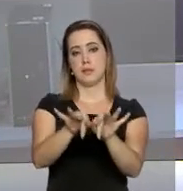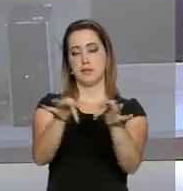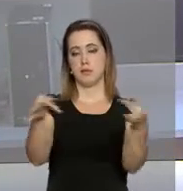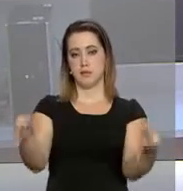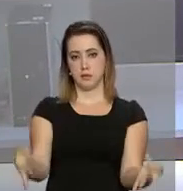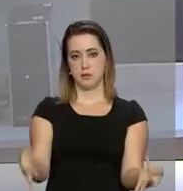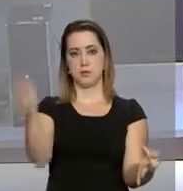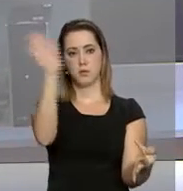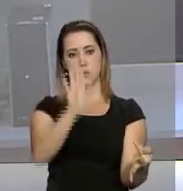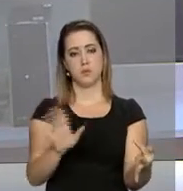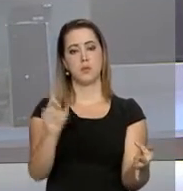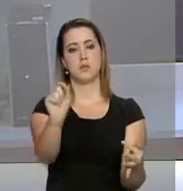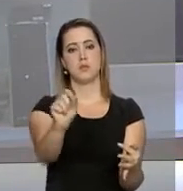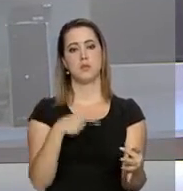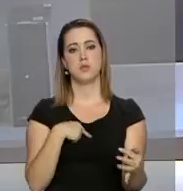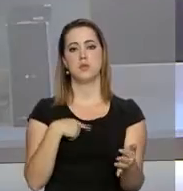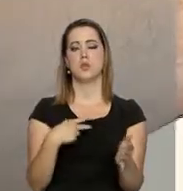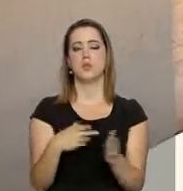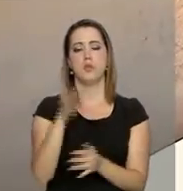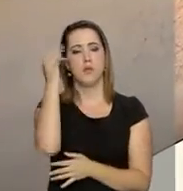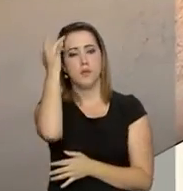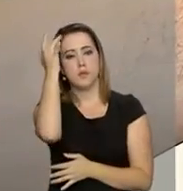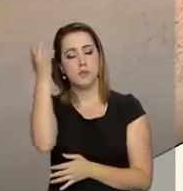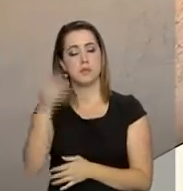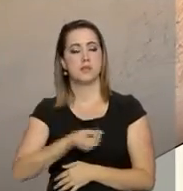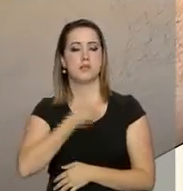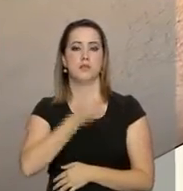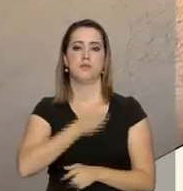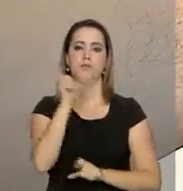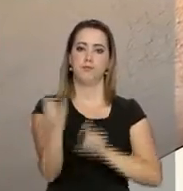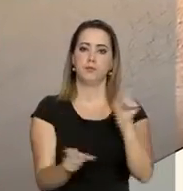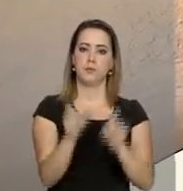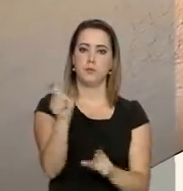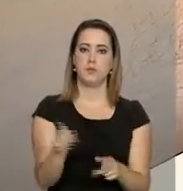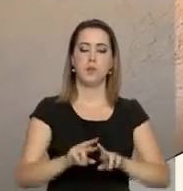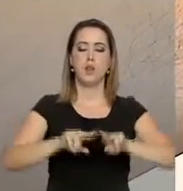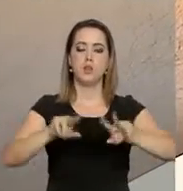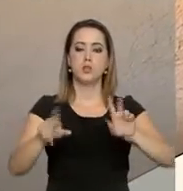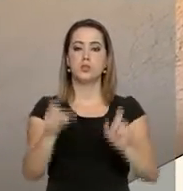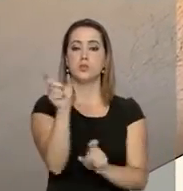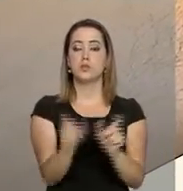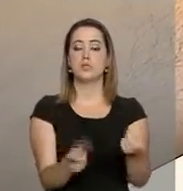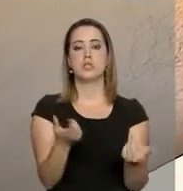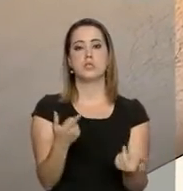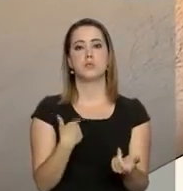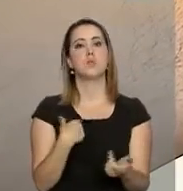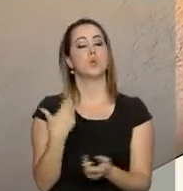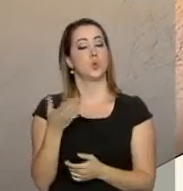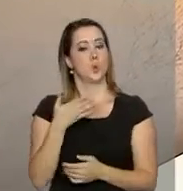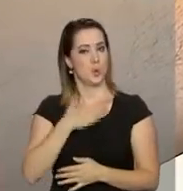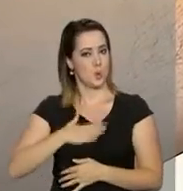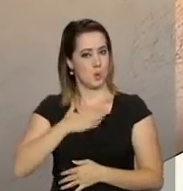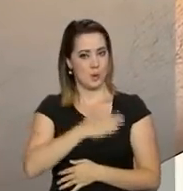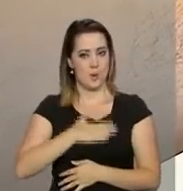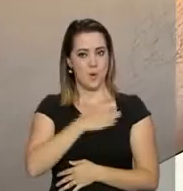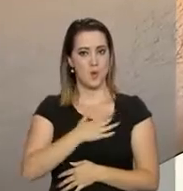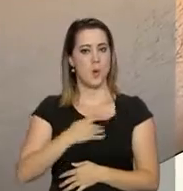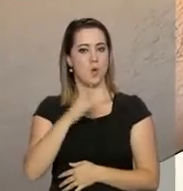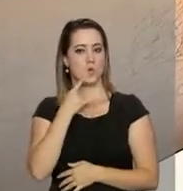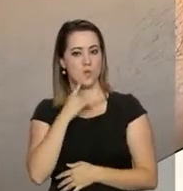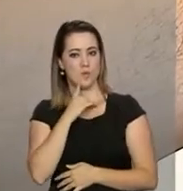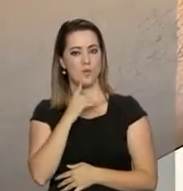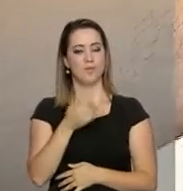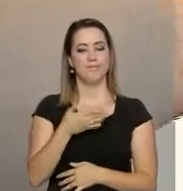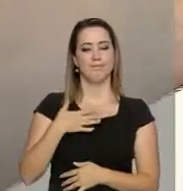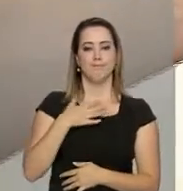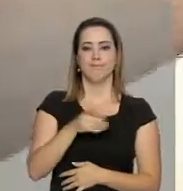facilita a vida dos empreendedores muita gente não abre mão de uma cerveja gelada depois de